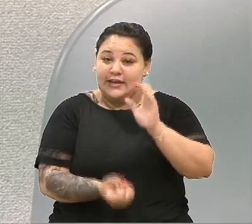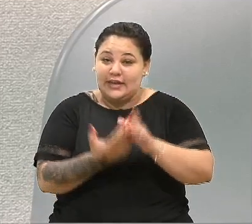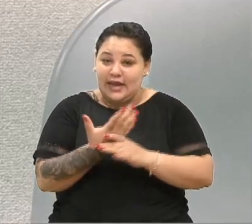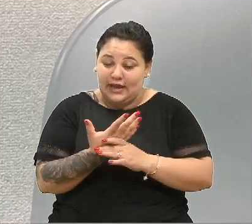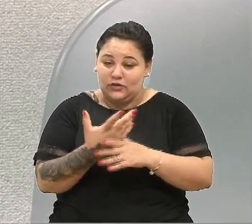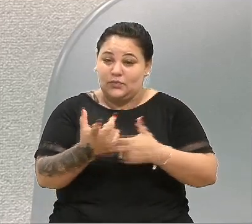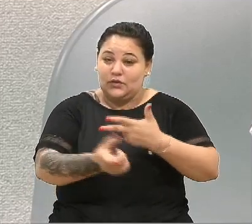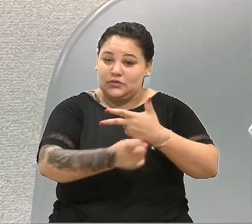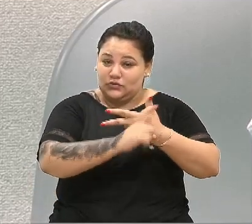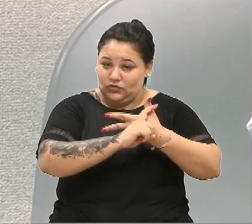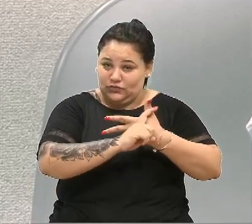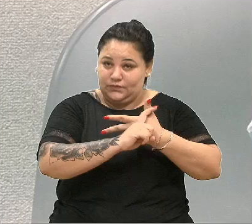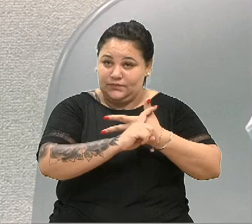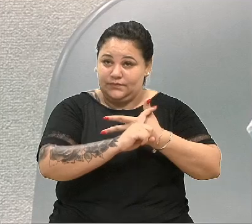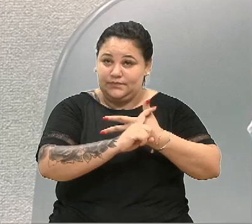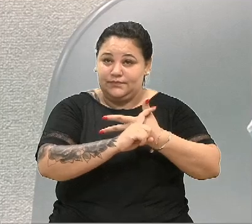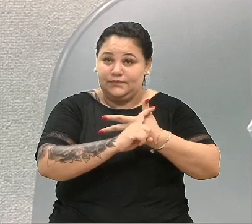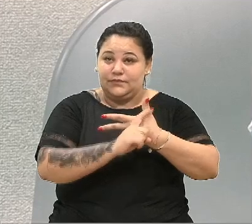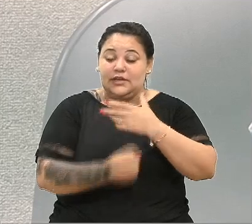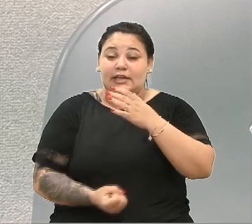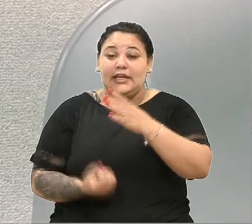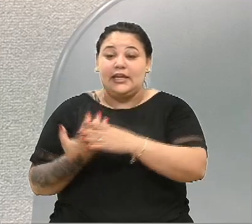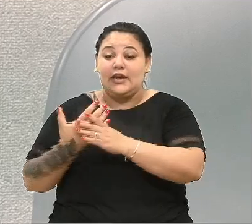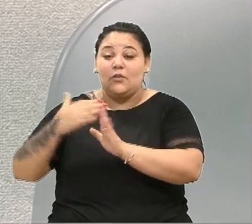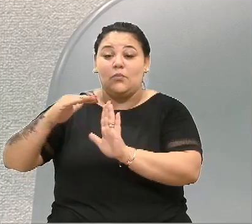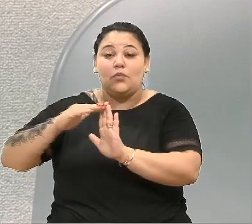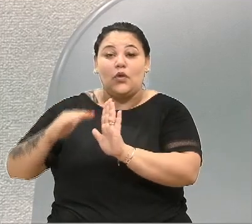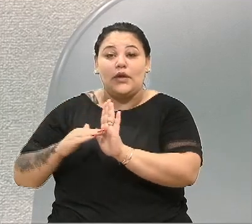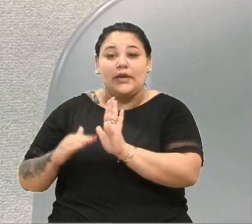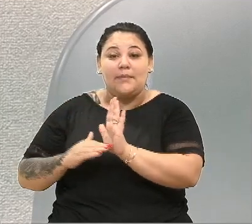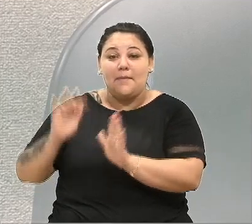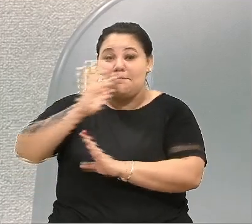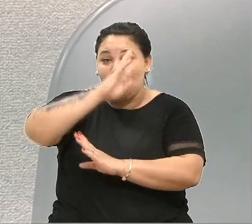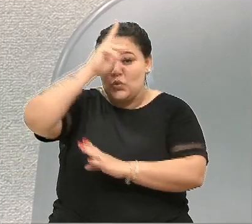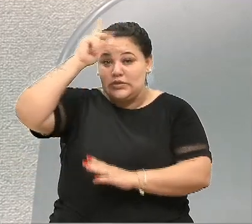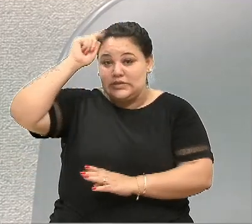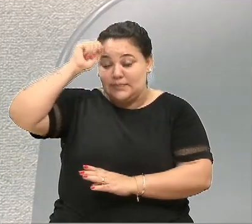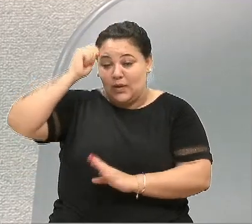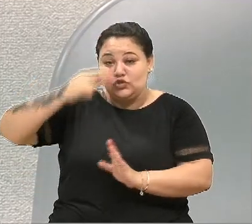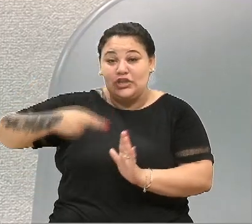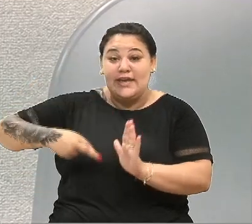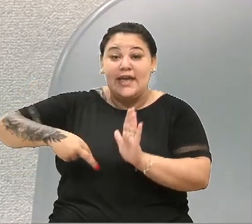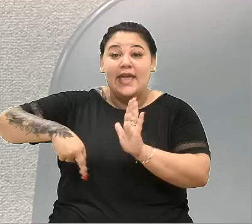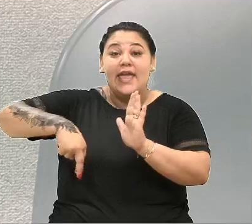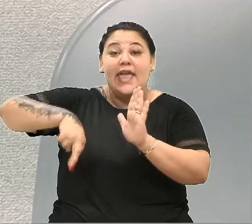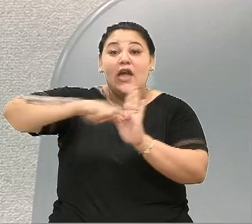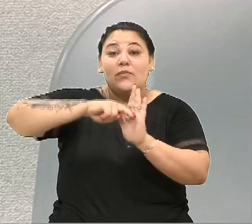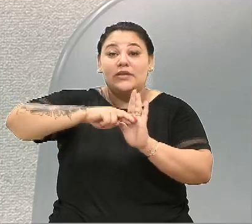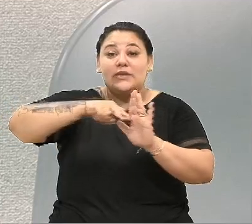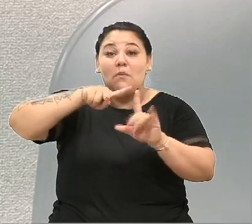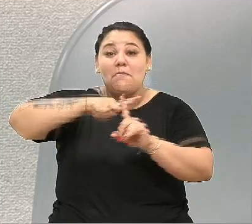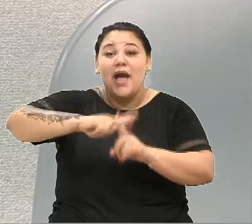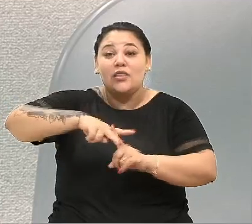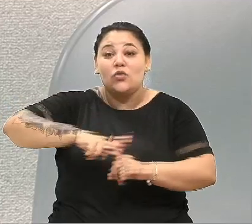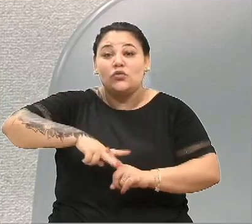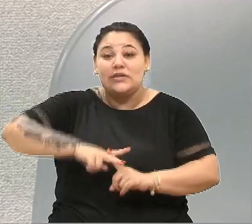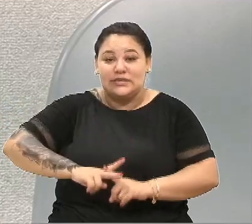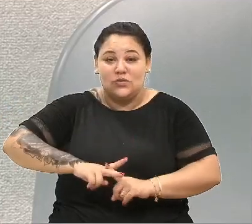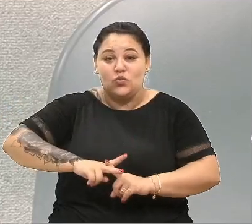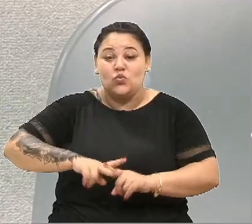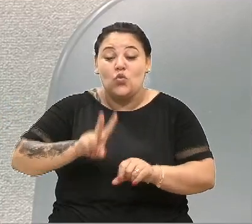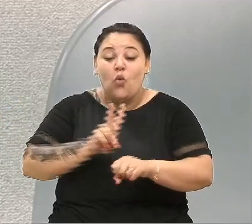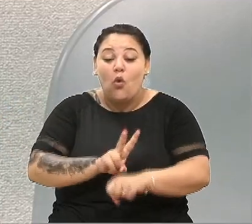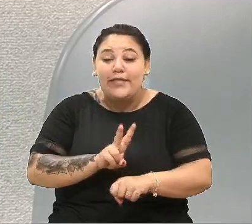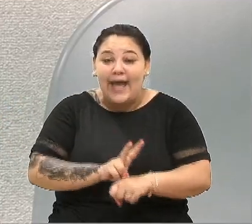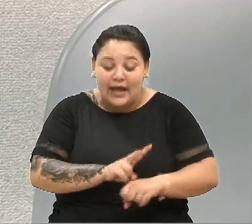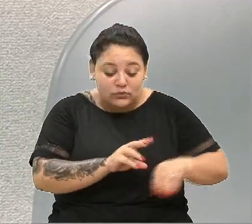Poder Executivo que cria o Programa Municipal de Recuperação e Manutenção da